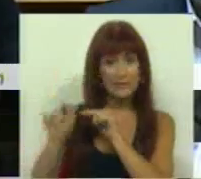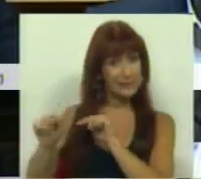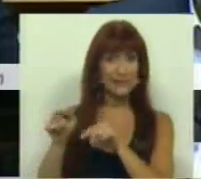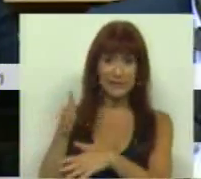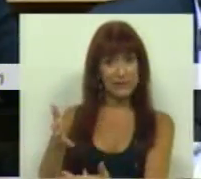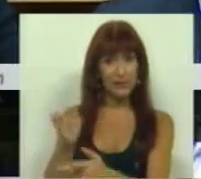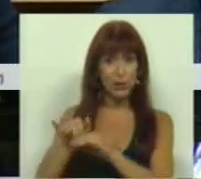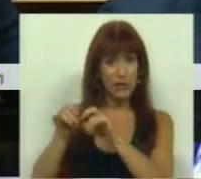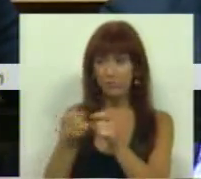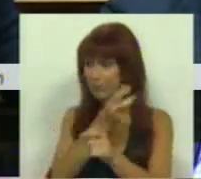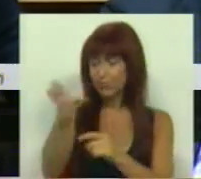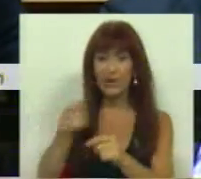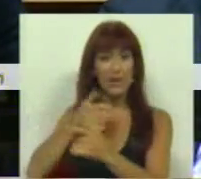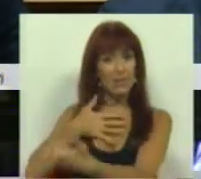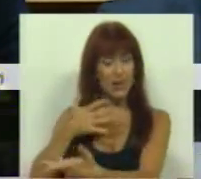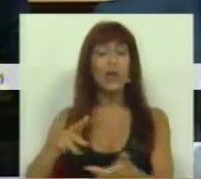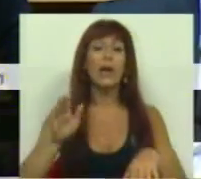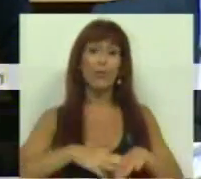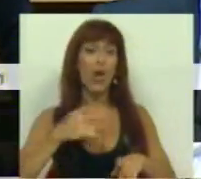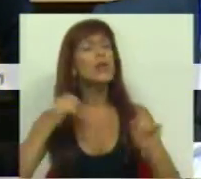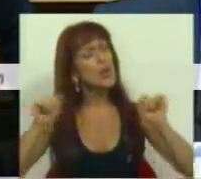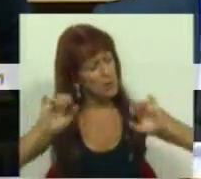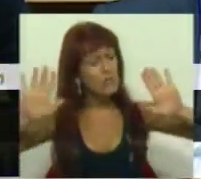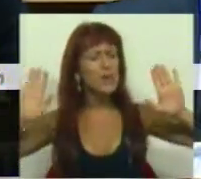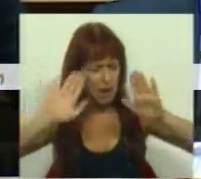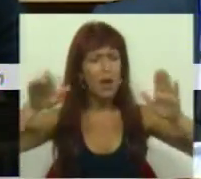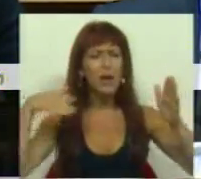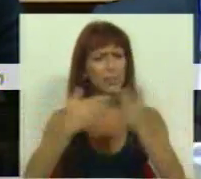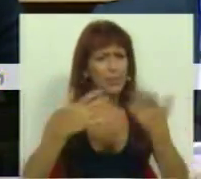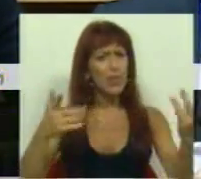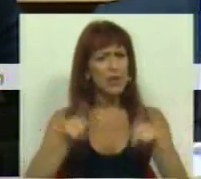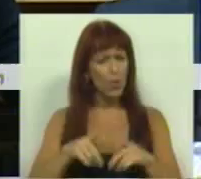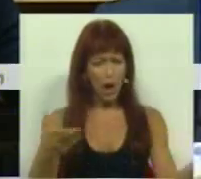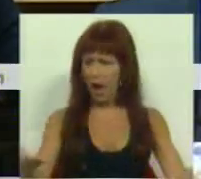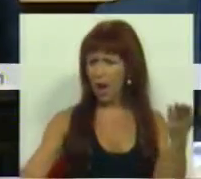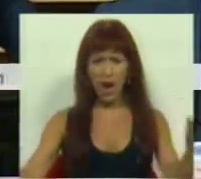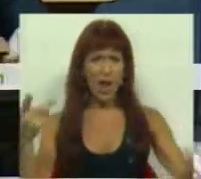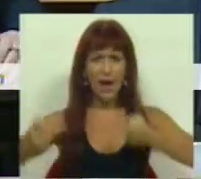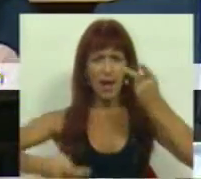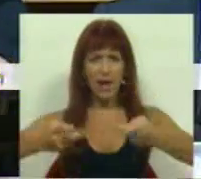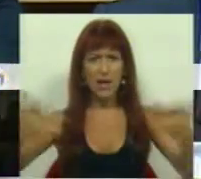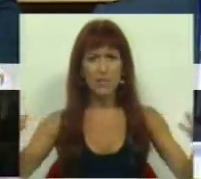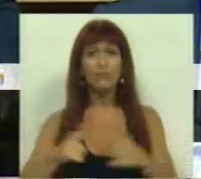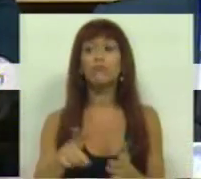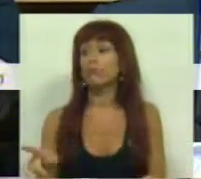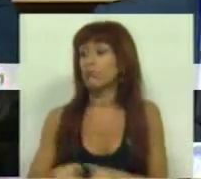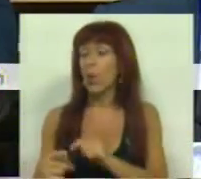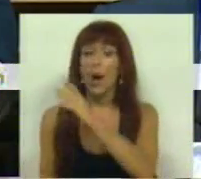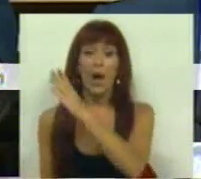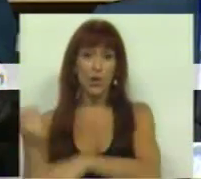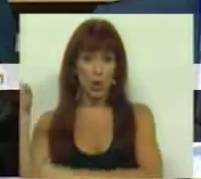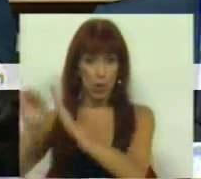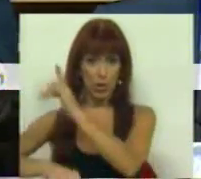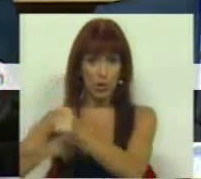deste mesmo universo. E nesse sentido, acompanharemos propostas que estão sobre a mesa, quer para a criação